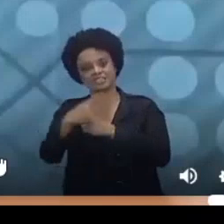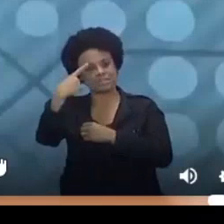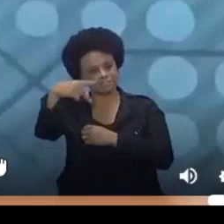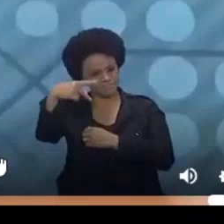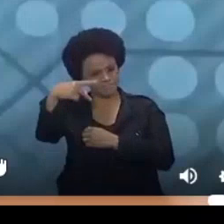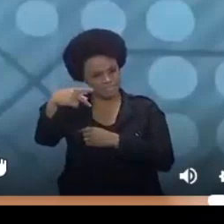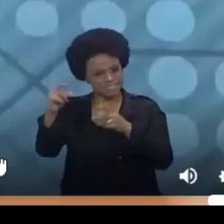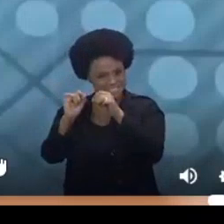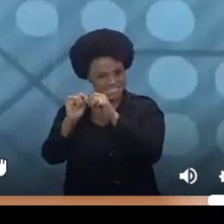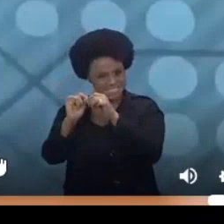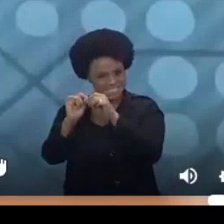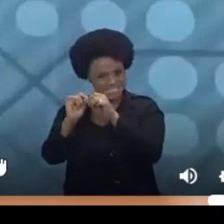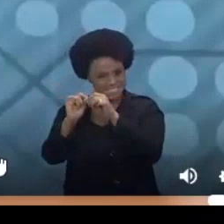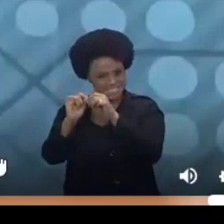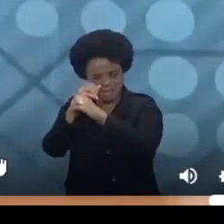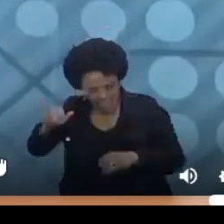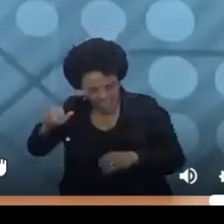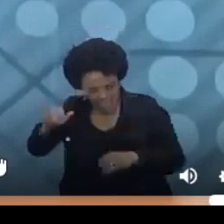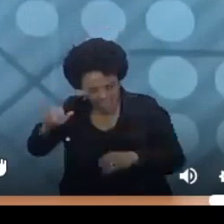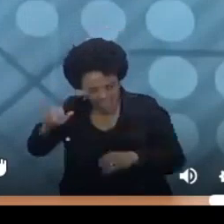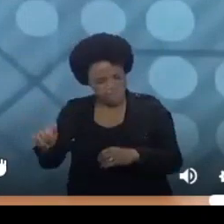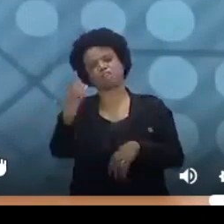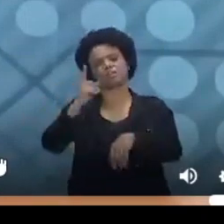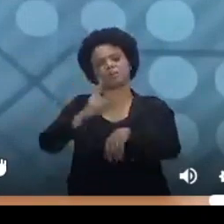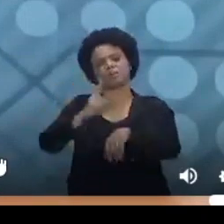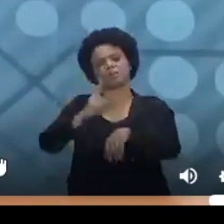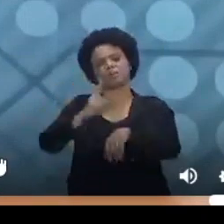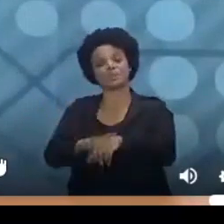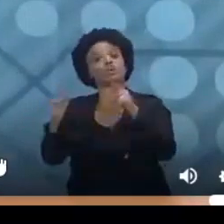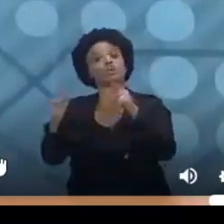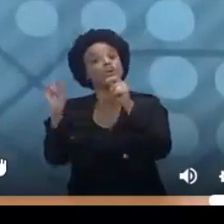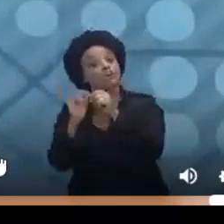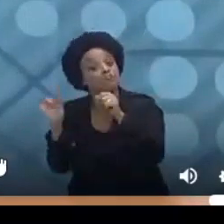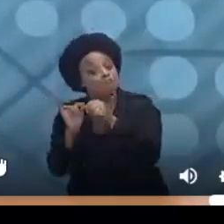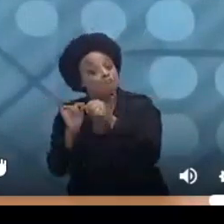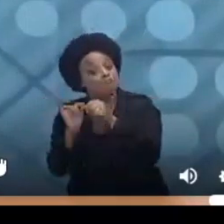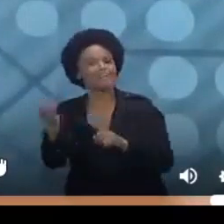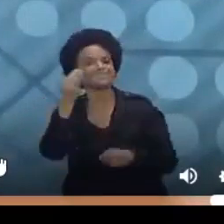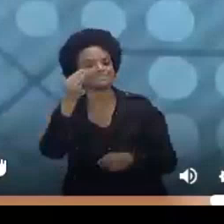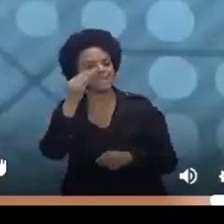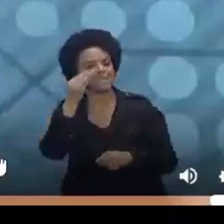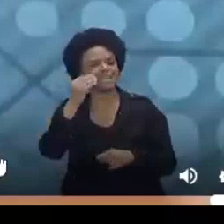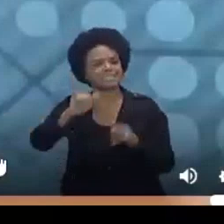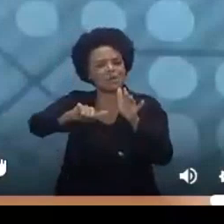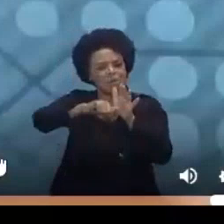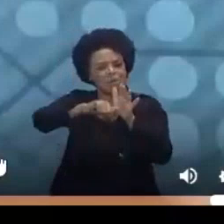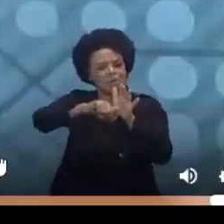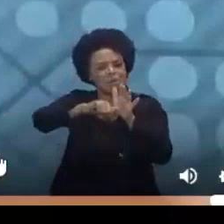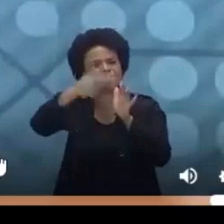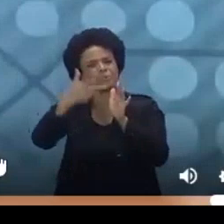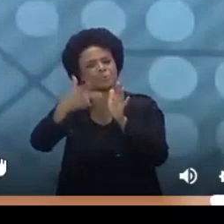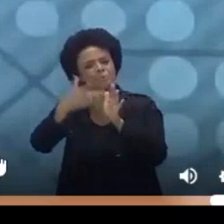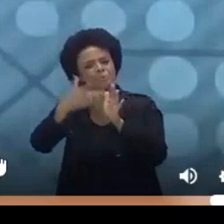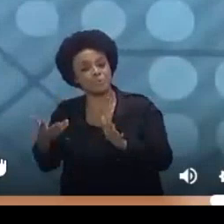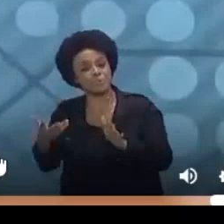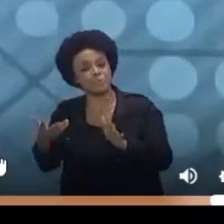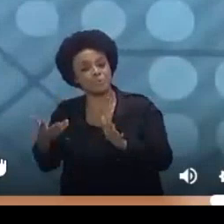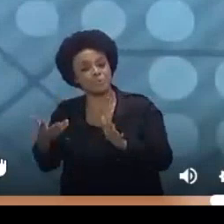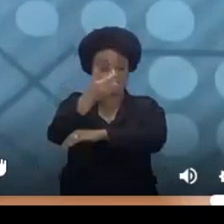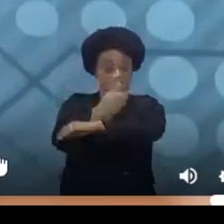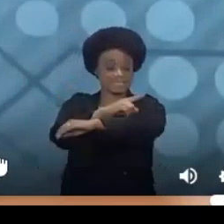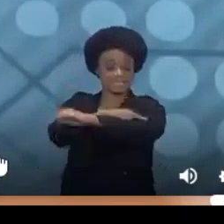no seu laboratório aí, aproveita esse tempo e faz essas experiências. Está com 10 graus? Faz